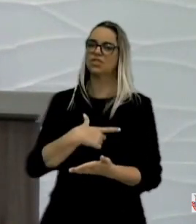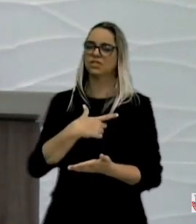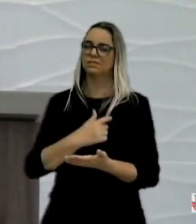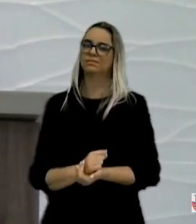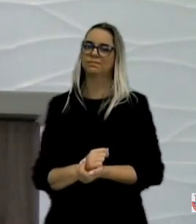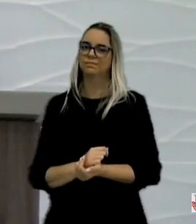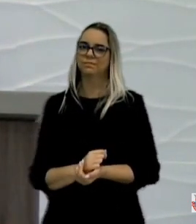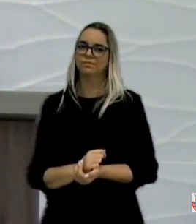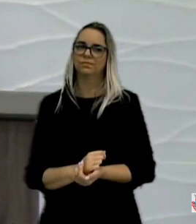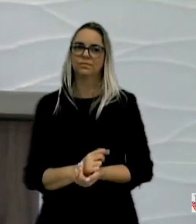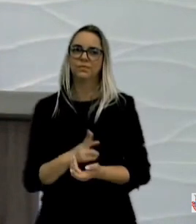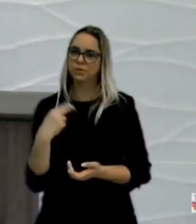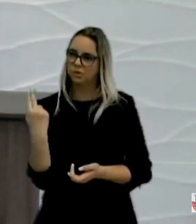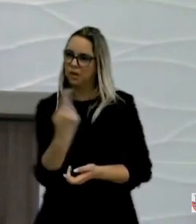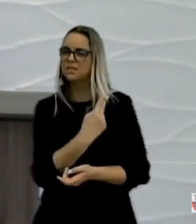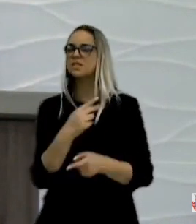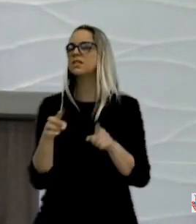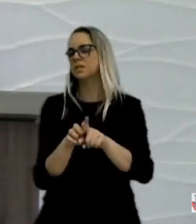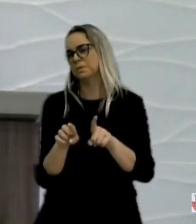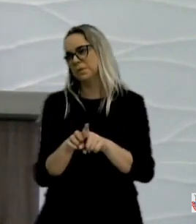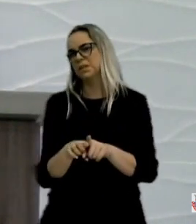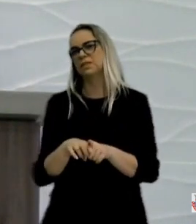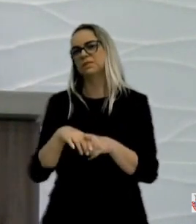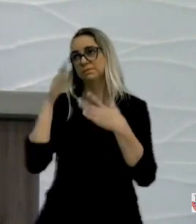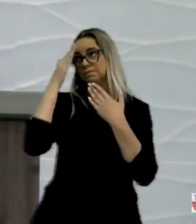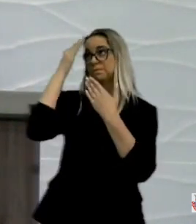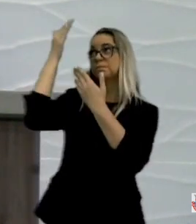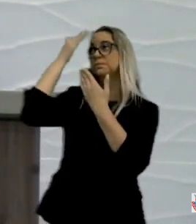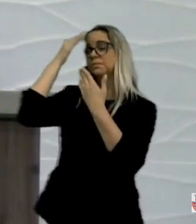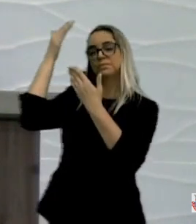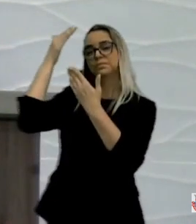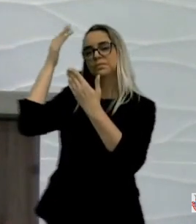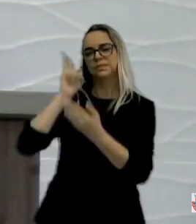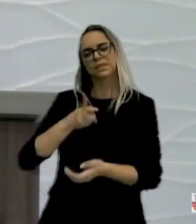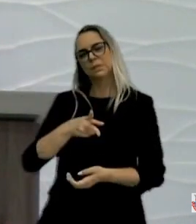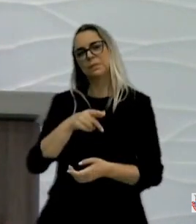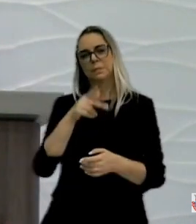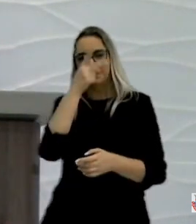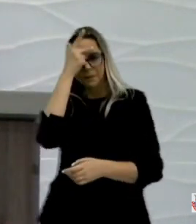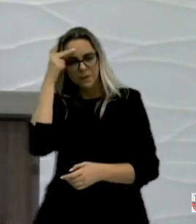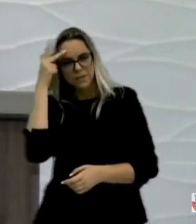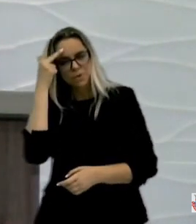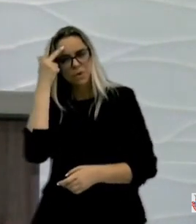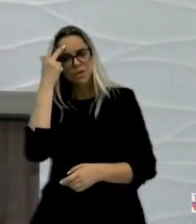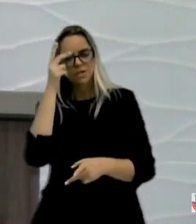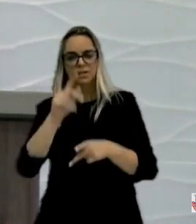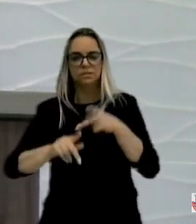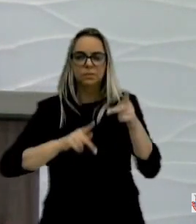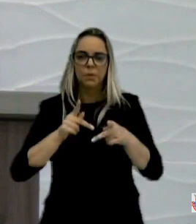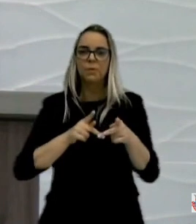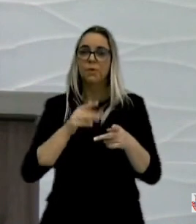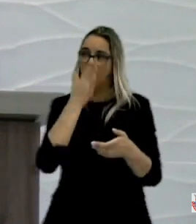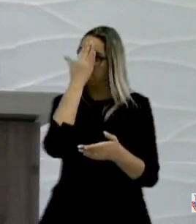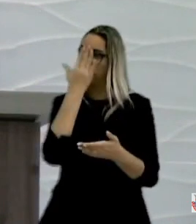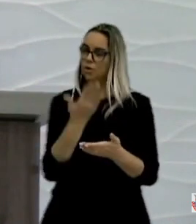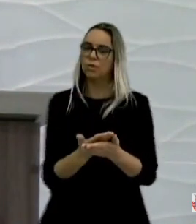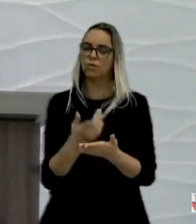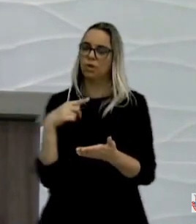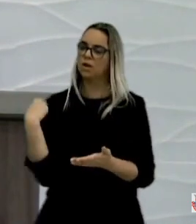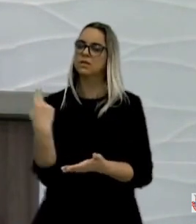E temos que agradecer todos os dias a Deus, às pessoas que nos confiou a vir para aqui